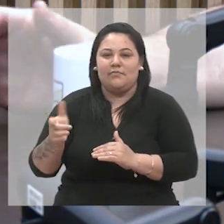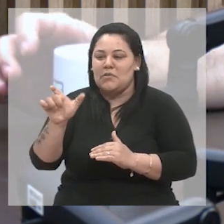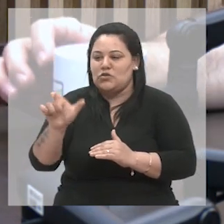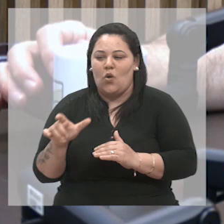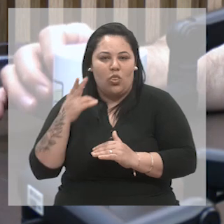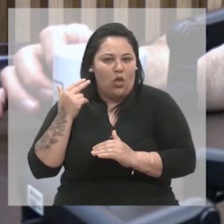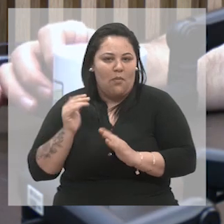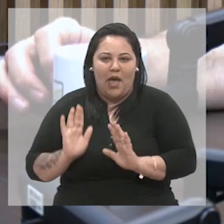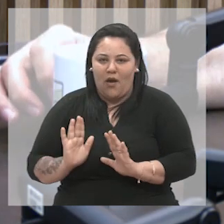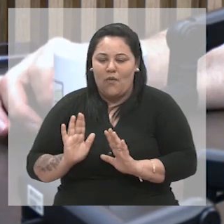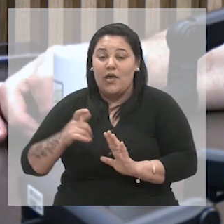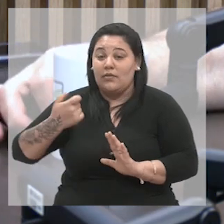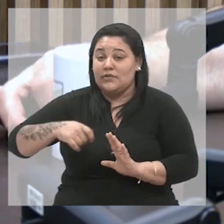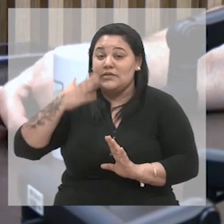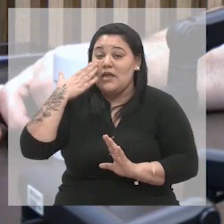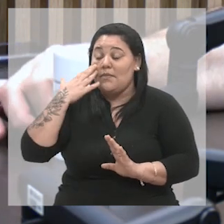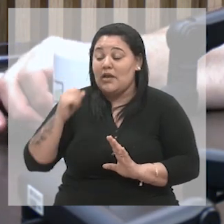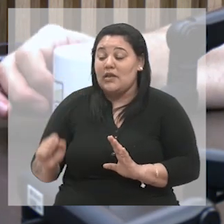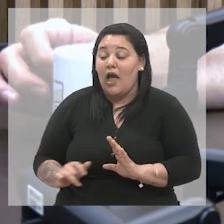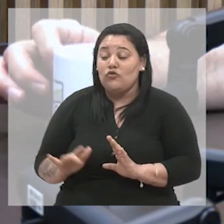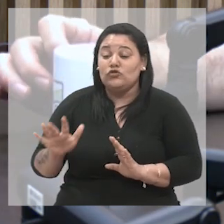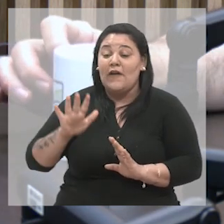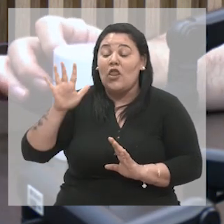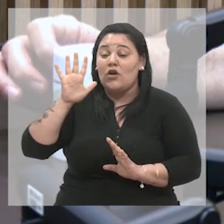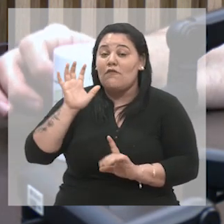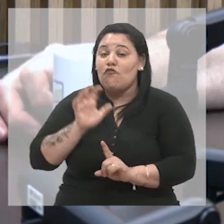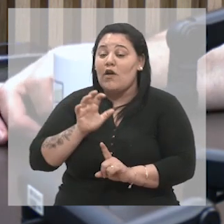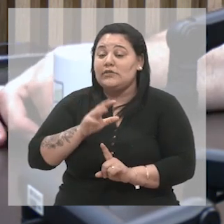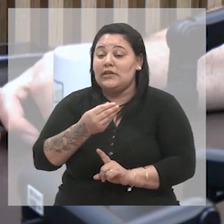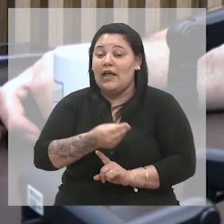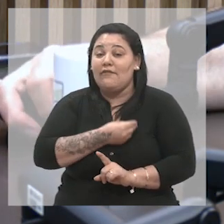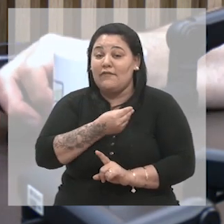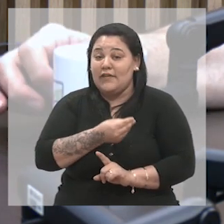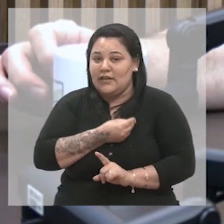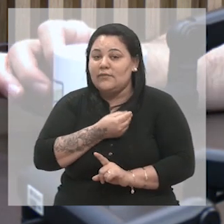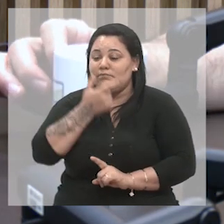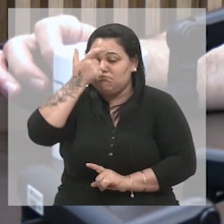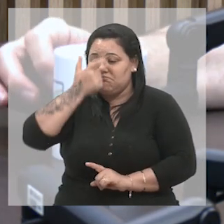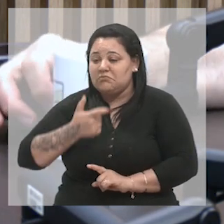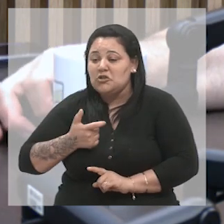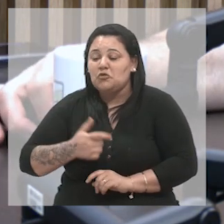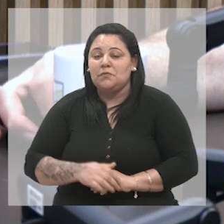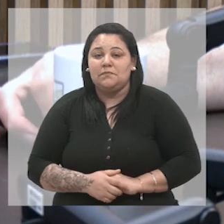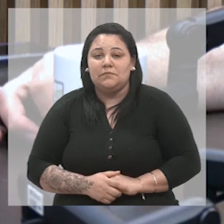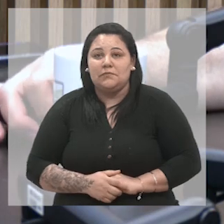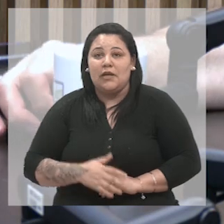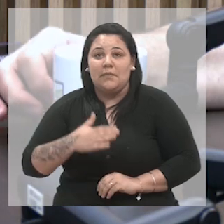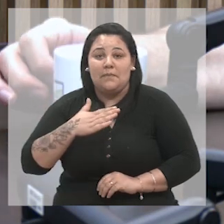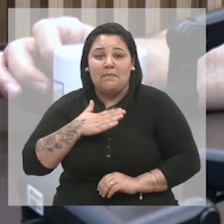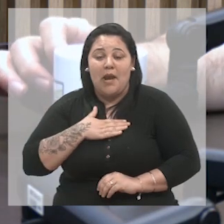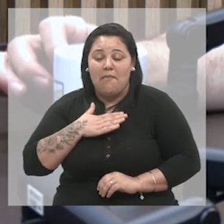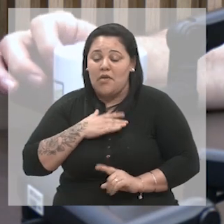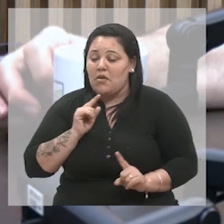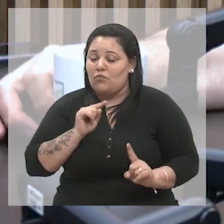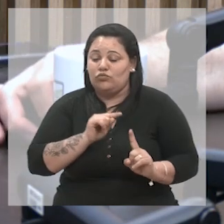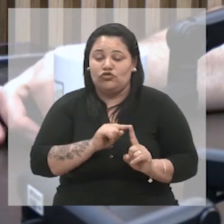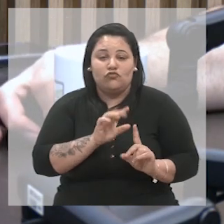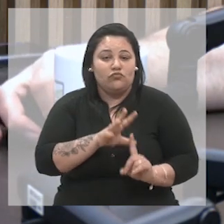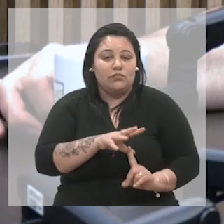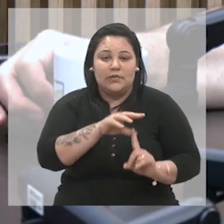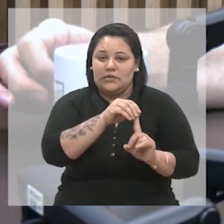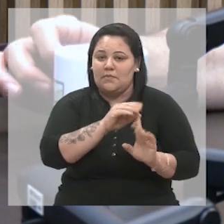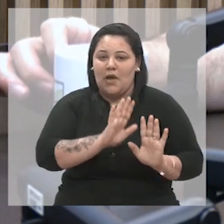outro lado, ele tem que saber que alguns valores foram fundamentais para a formação dele como pessoa. E isso é o meu